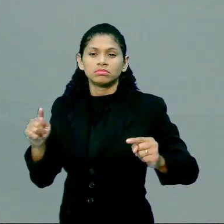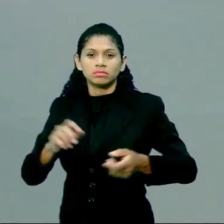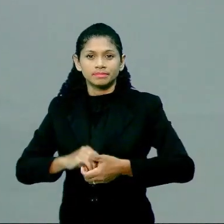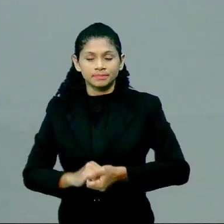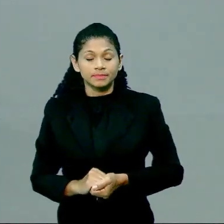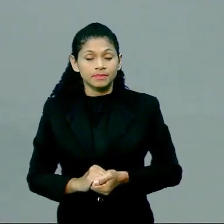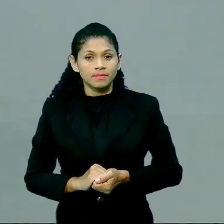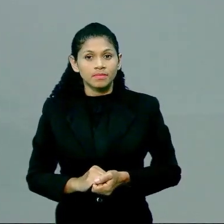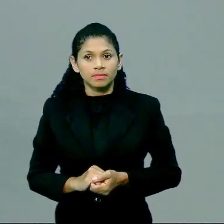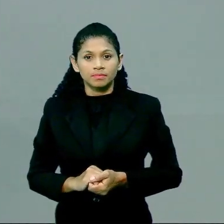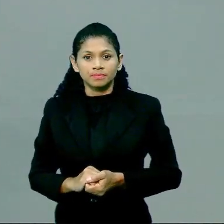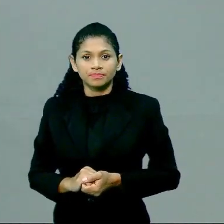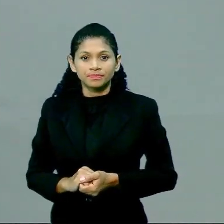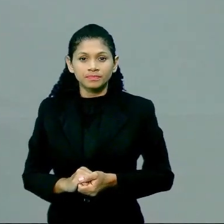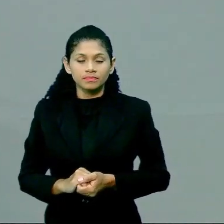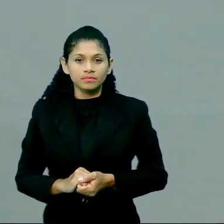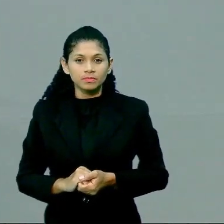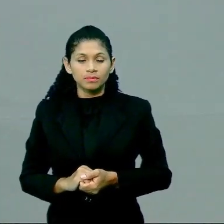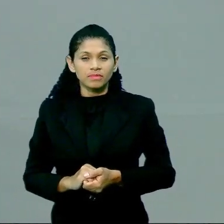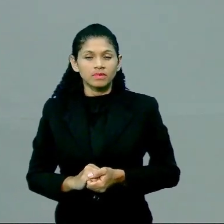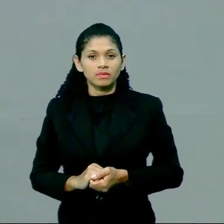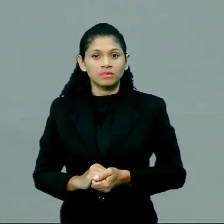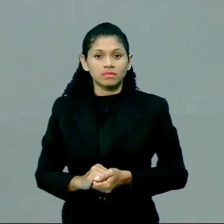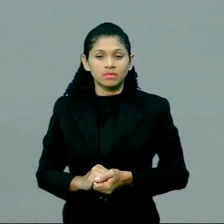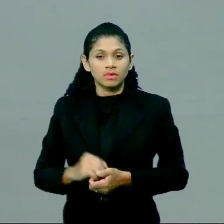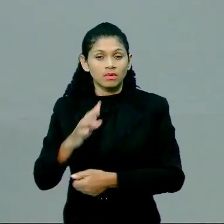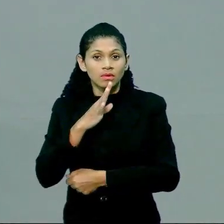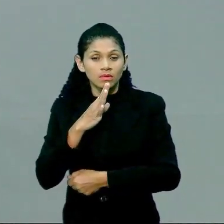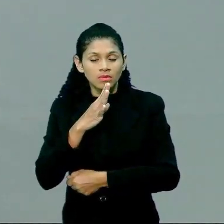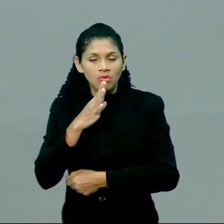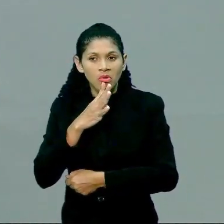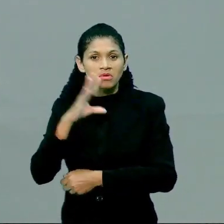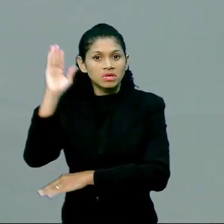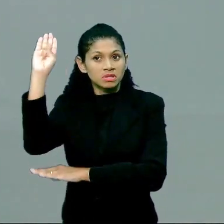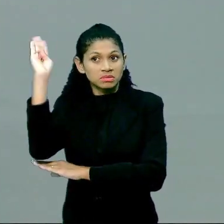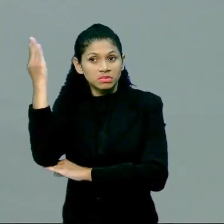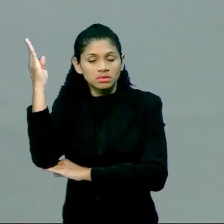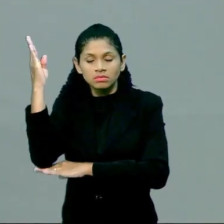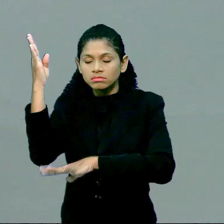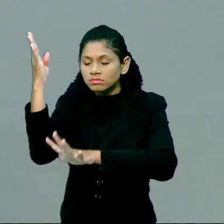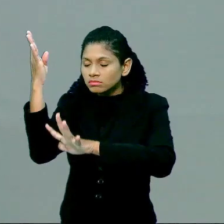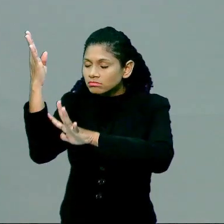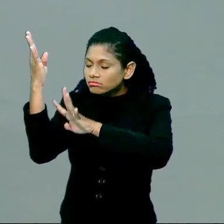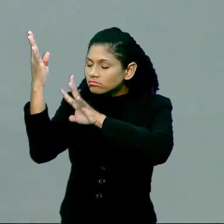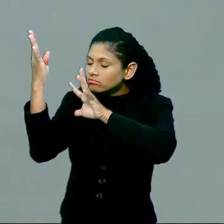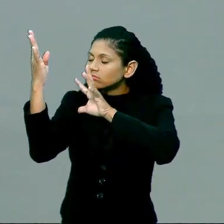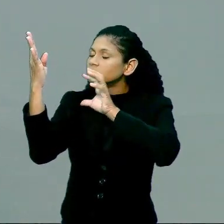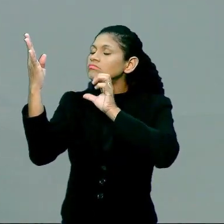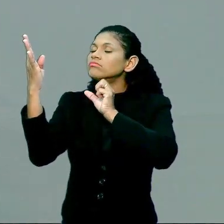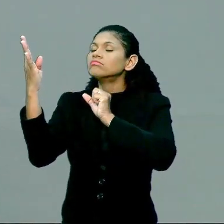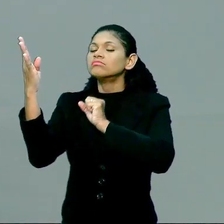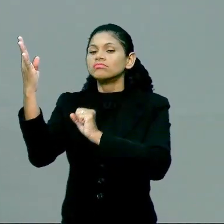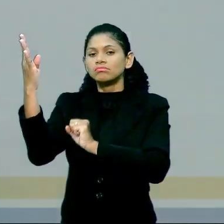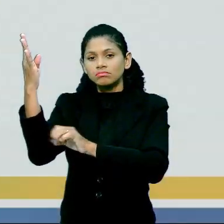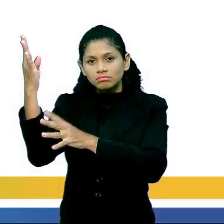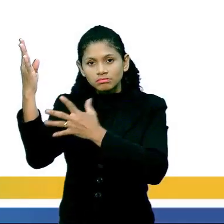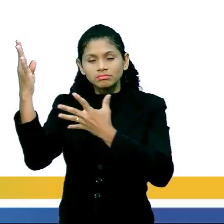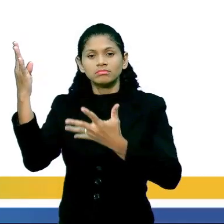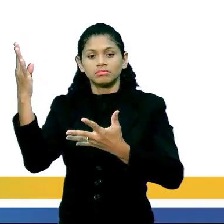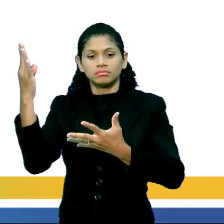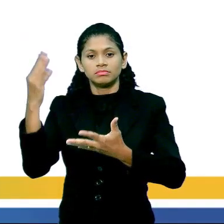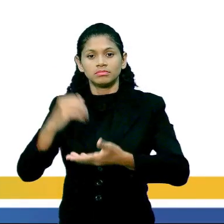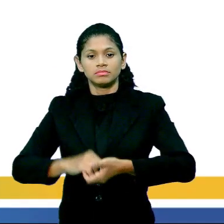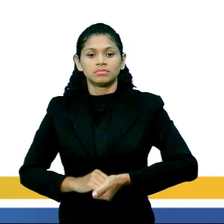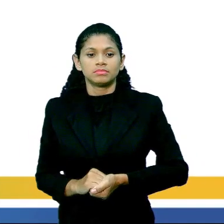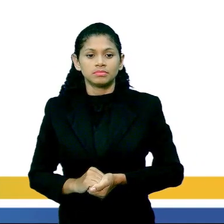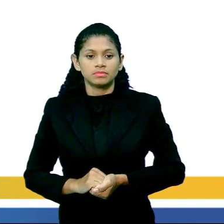aí cheira e diz não essa tá doce não sei o quê galera ele faz aquilo que ele gosta tá claro a gente interpreta esse dedo do texto Então